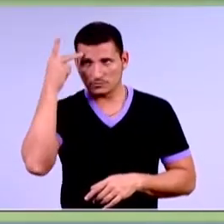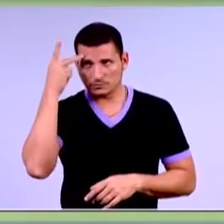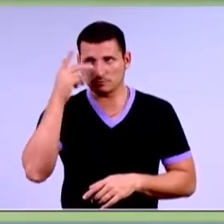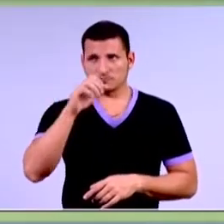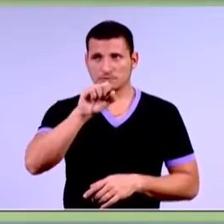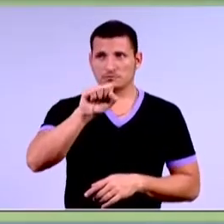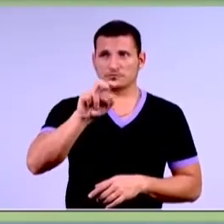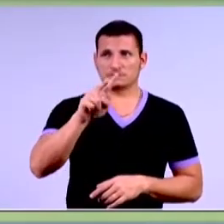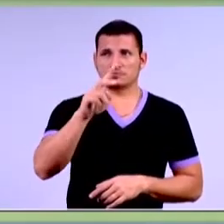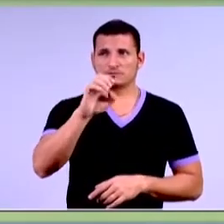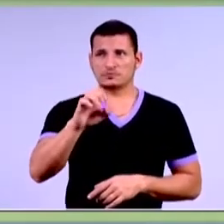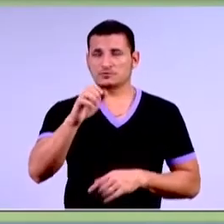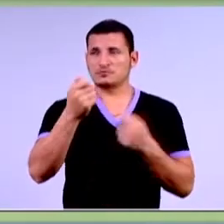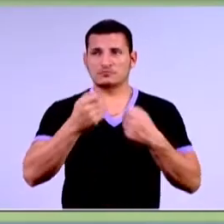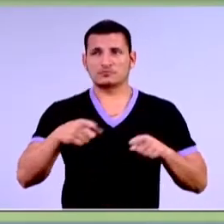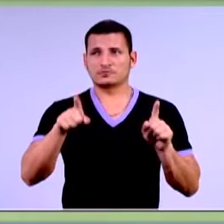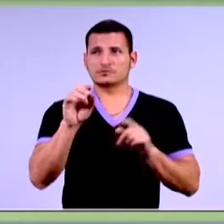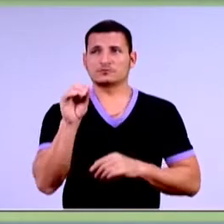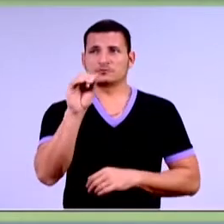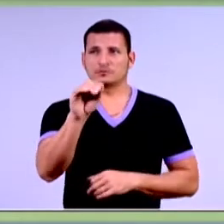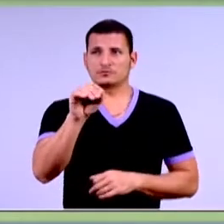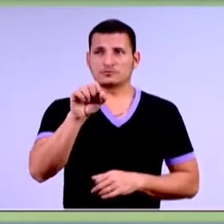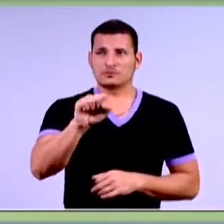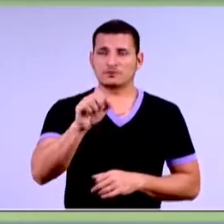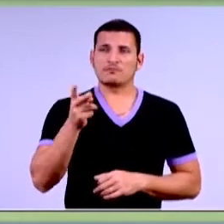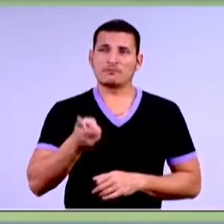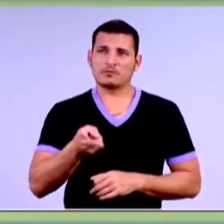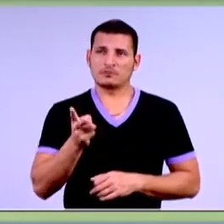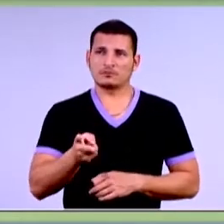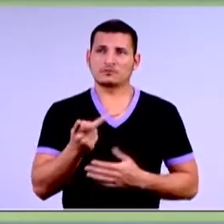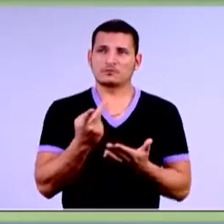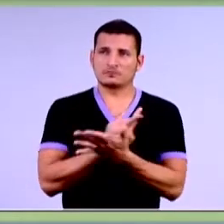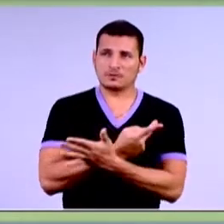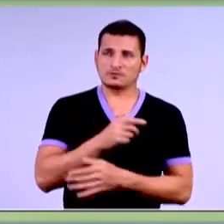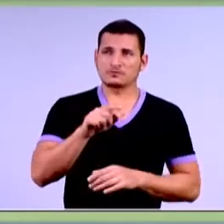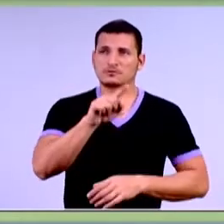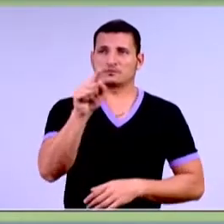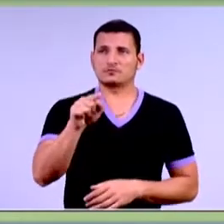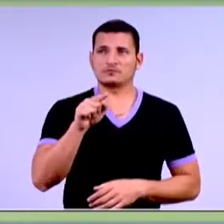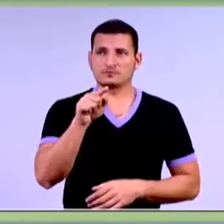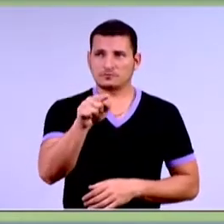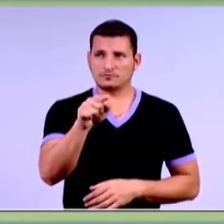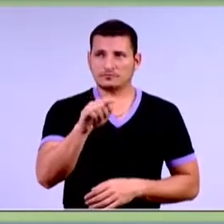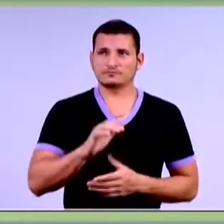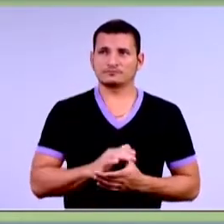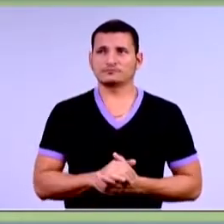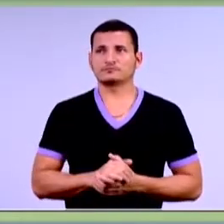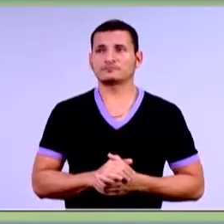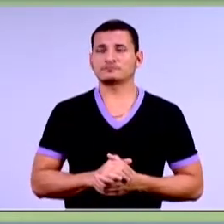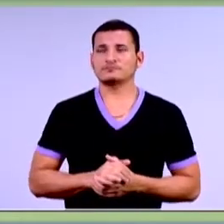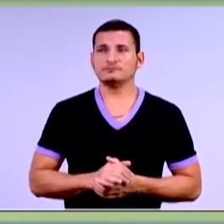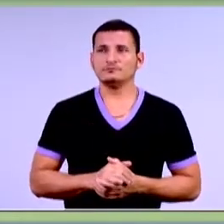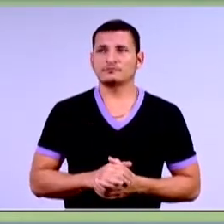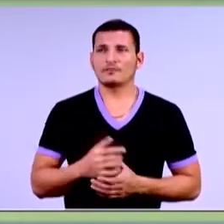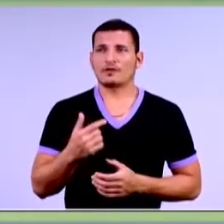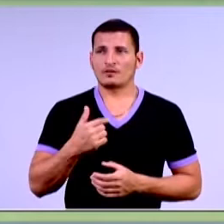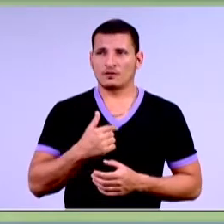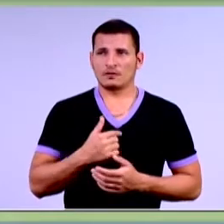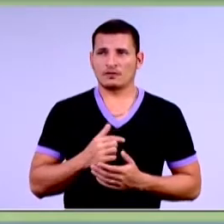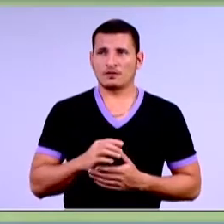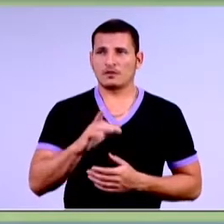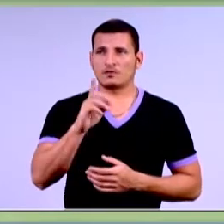preciso colocar o s a mesma coisa acontece na interrogativa da seleção de music eu uso